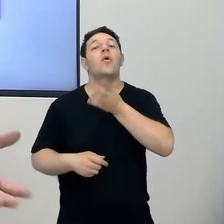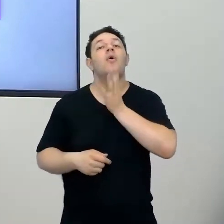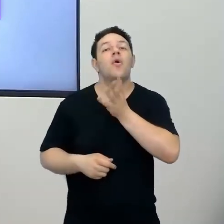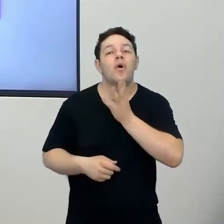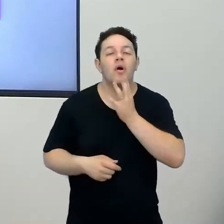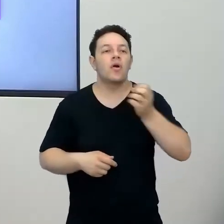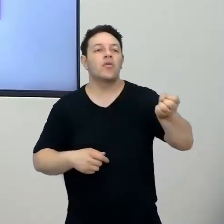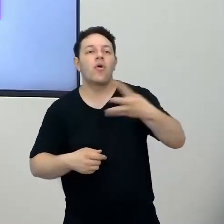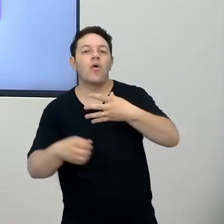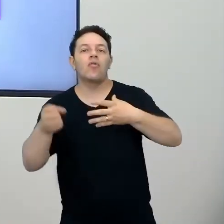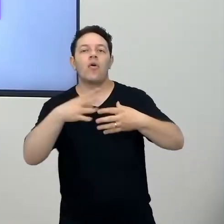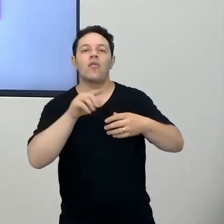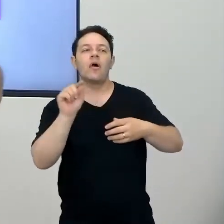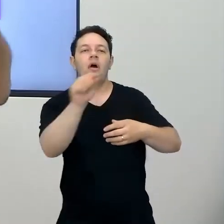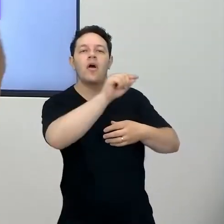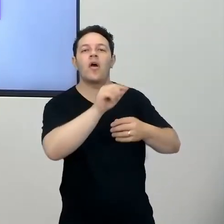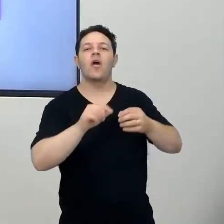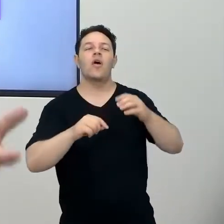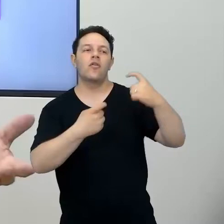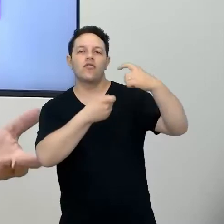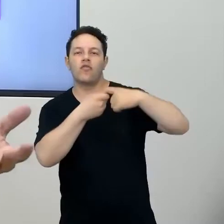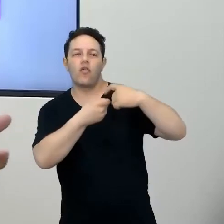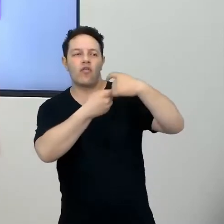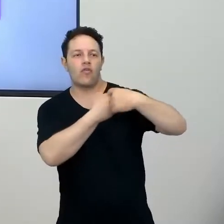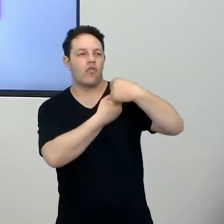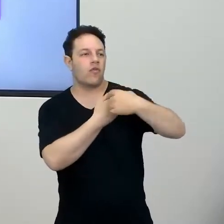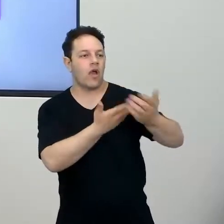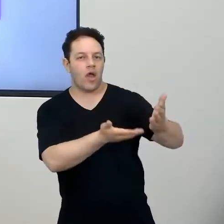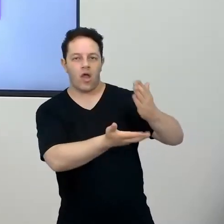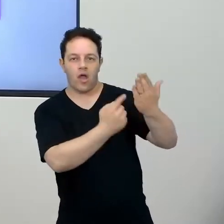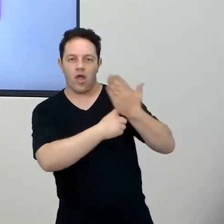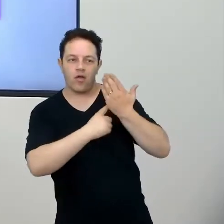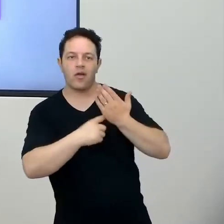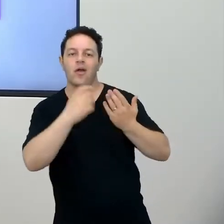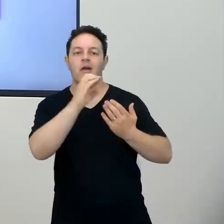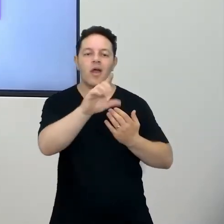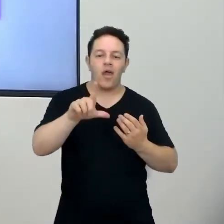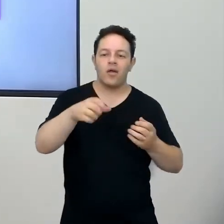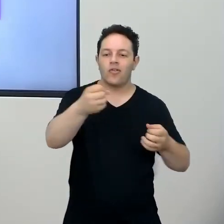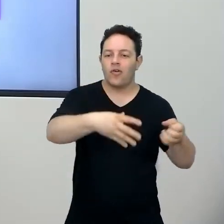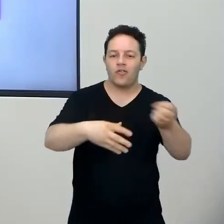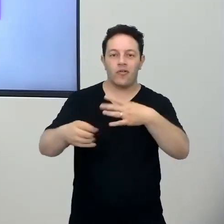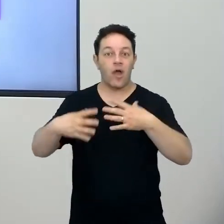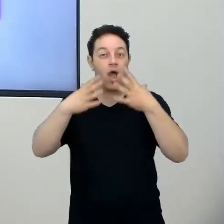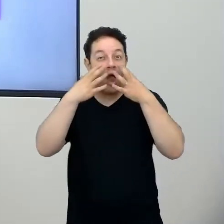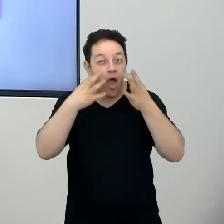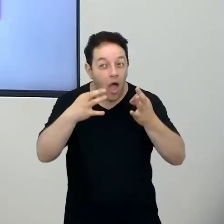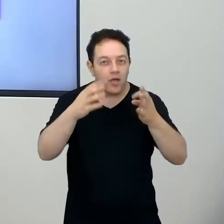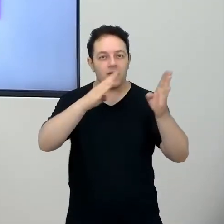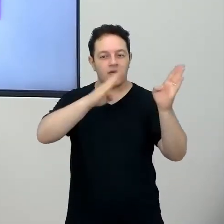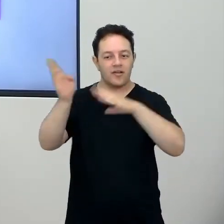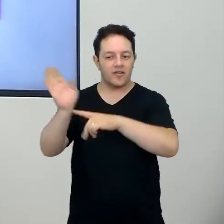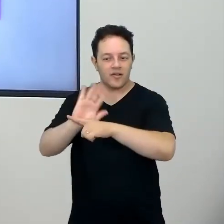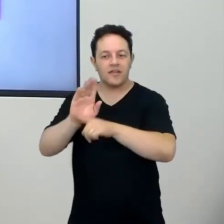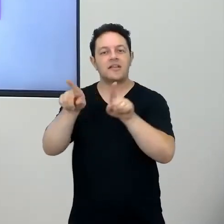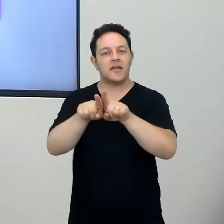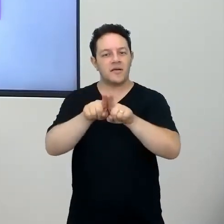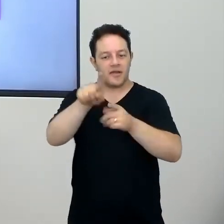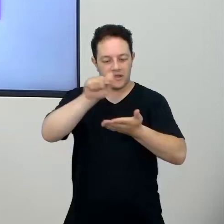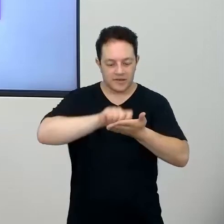novos fornecedores, conhecer novos clientes, né? Então, preste muita atenção e anota no seu caderno aí